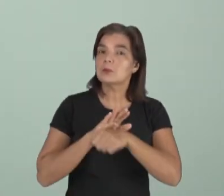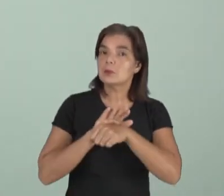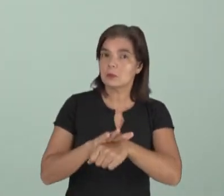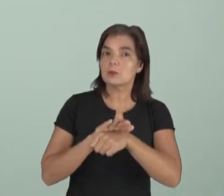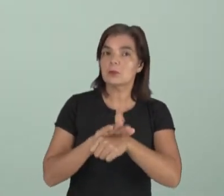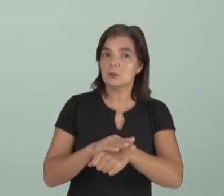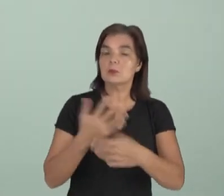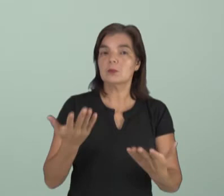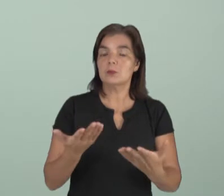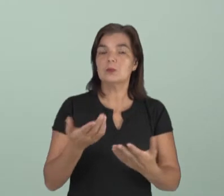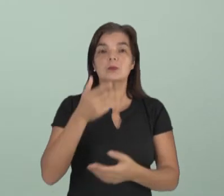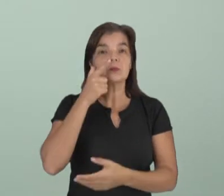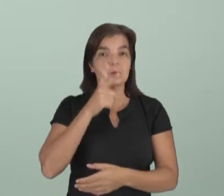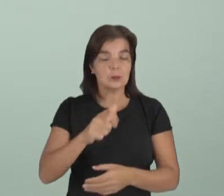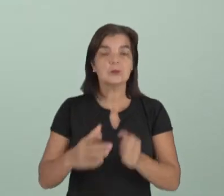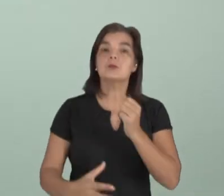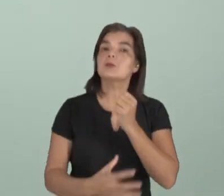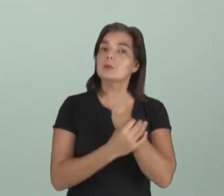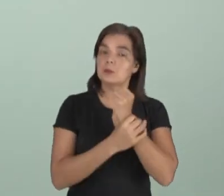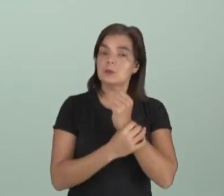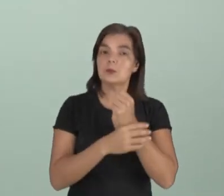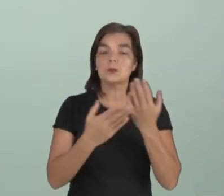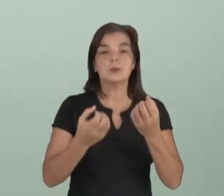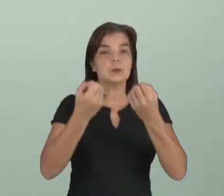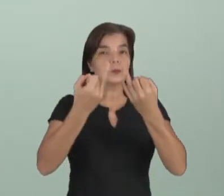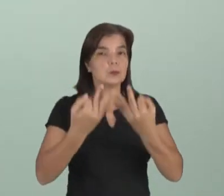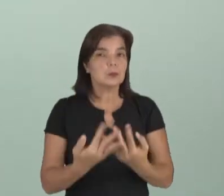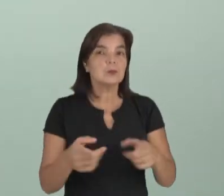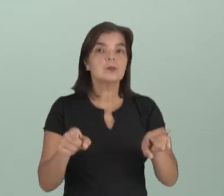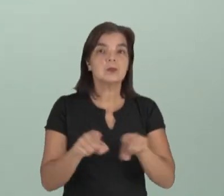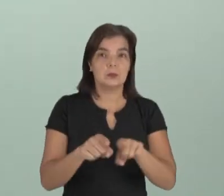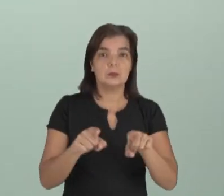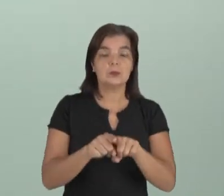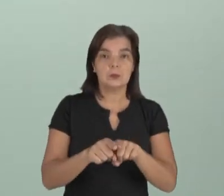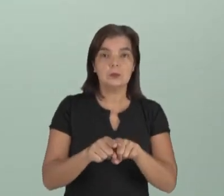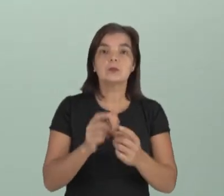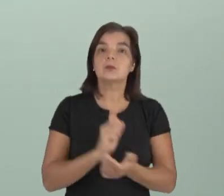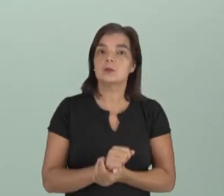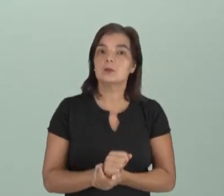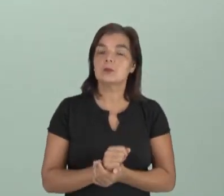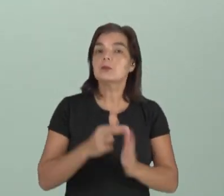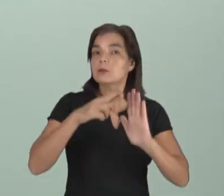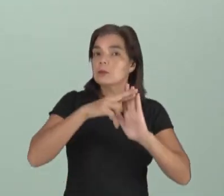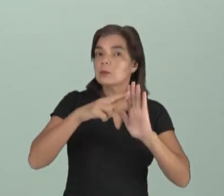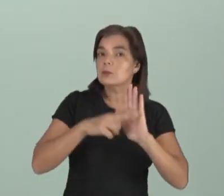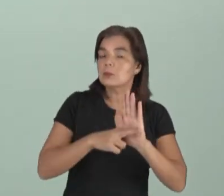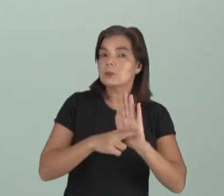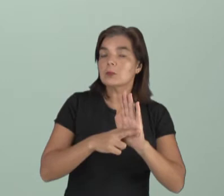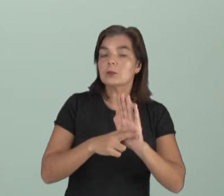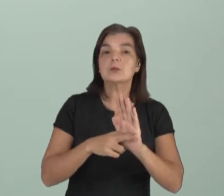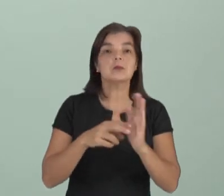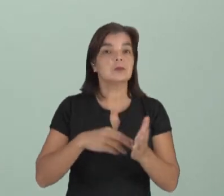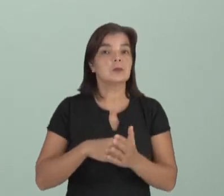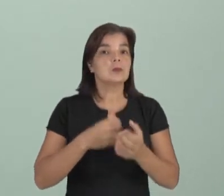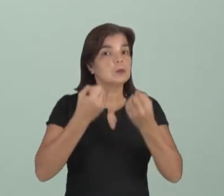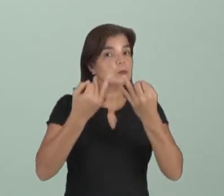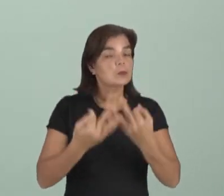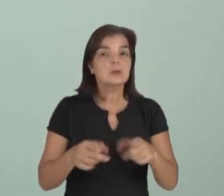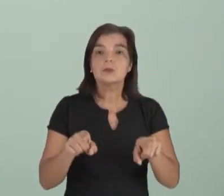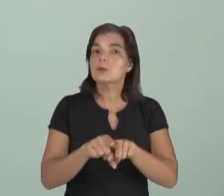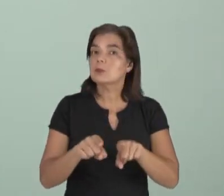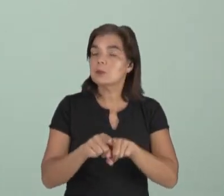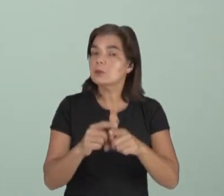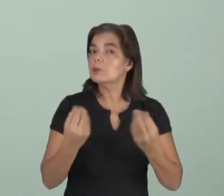colaborar para essas medidas sustentáveis? Quando nós falamos dessas medidas, vale ressaltar que nós não estamos falando